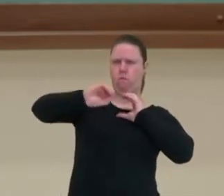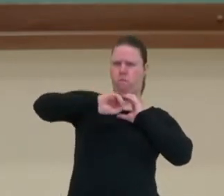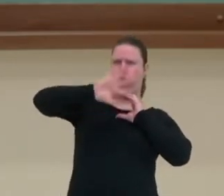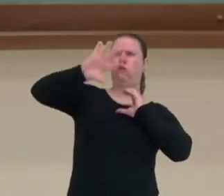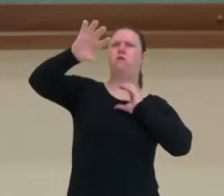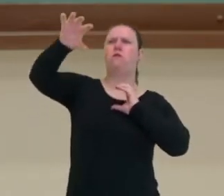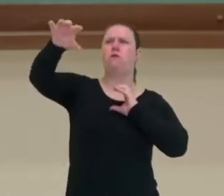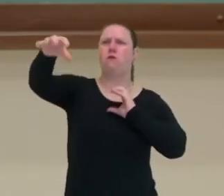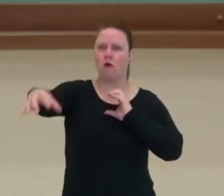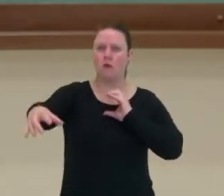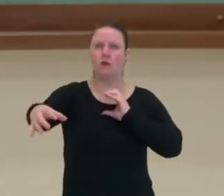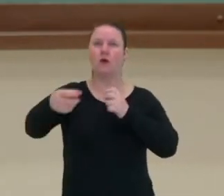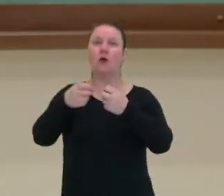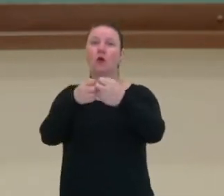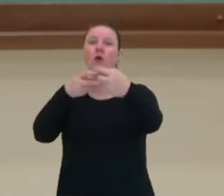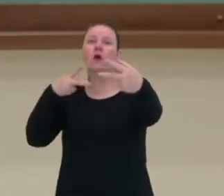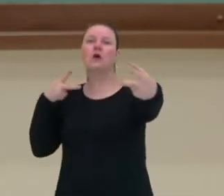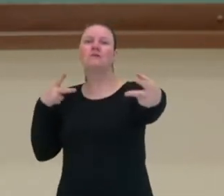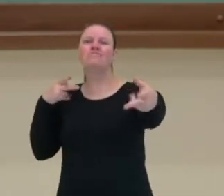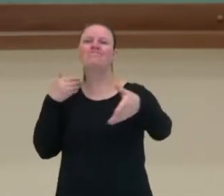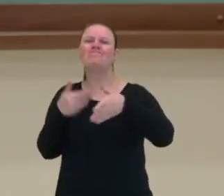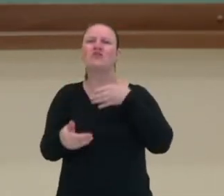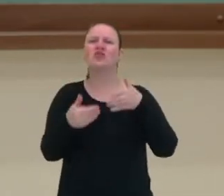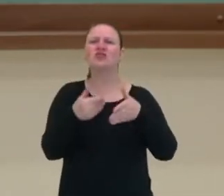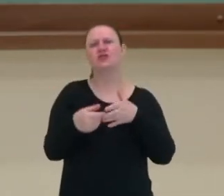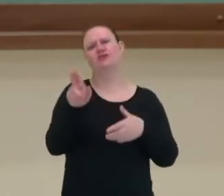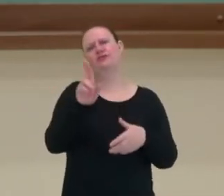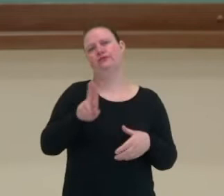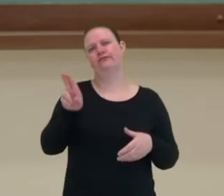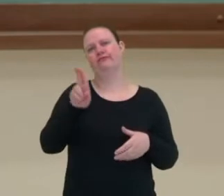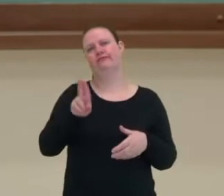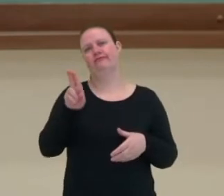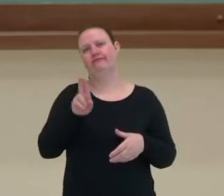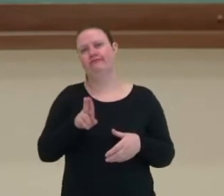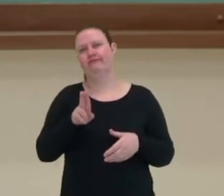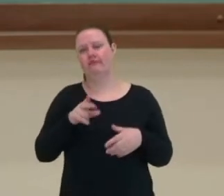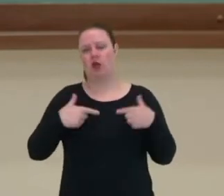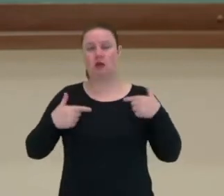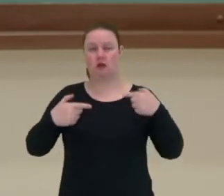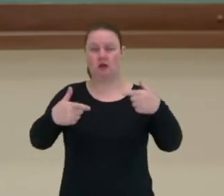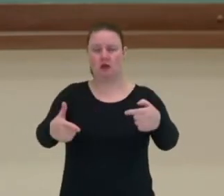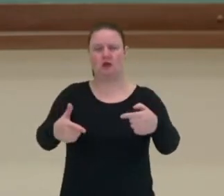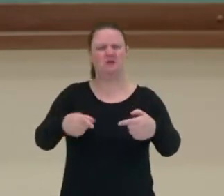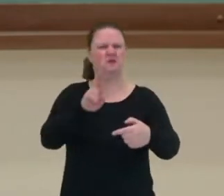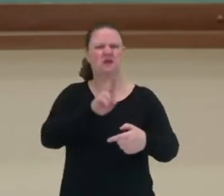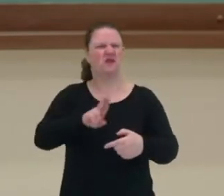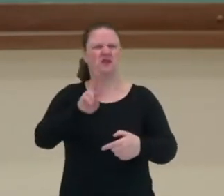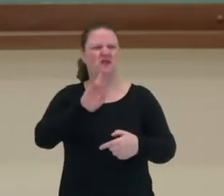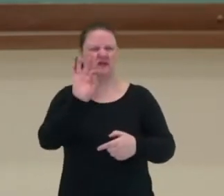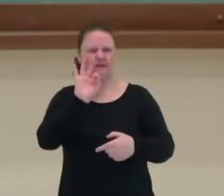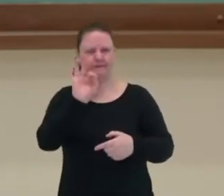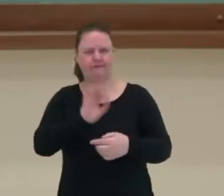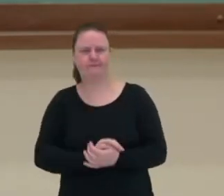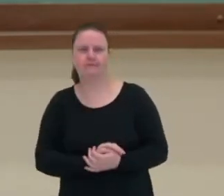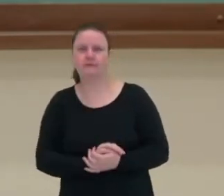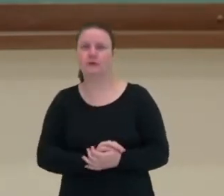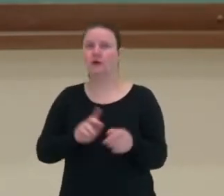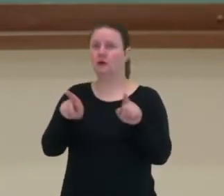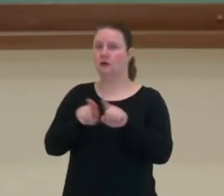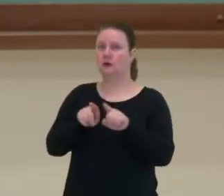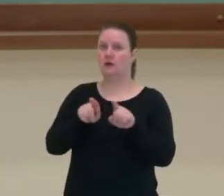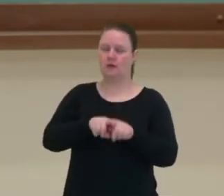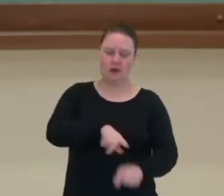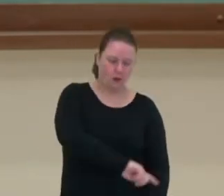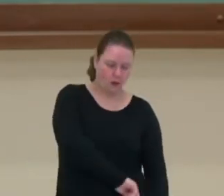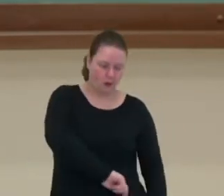e flecha perdeu o seu uso militar, o seu uso nas batalhas. E assim como aconteceu com as